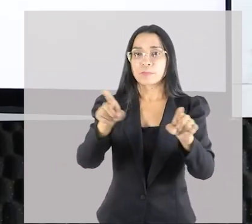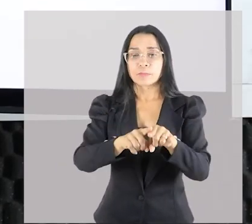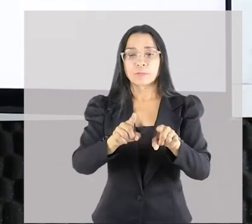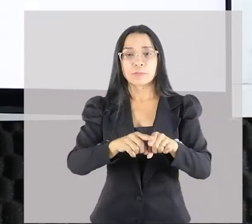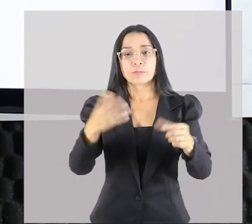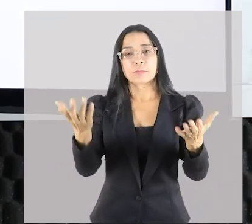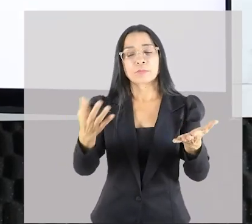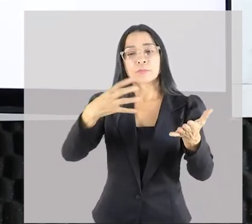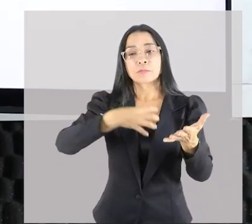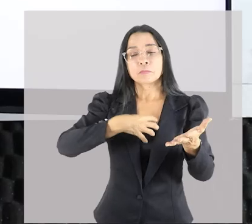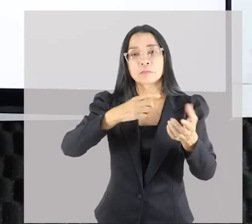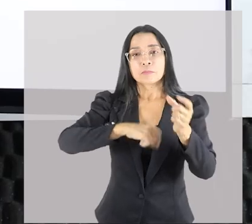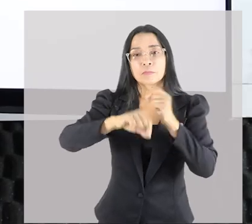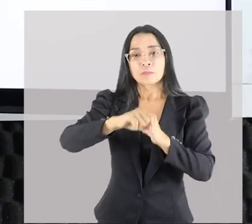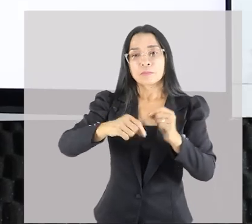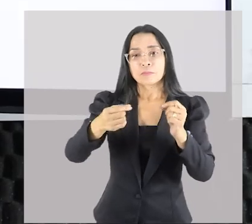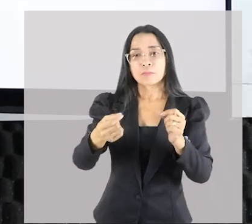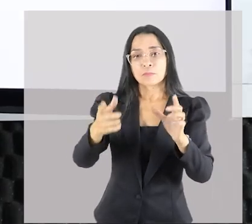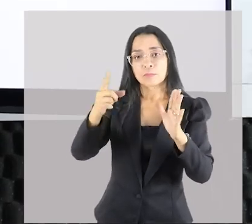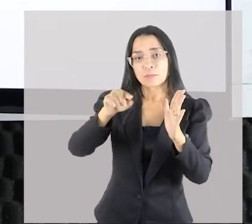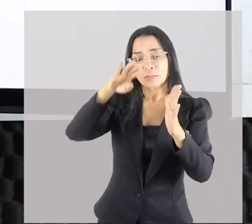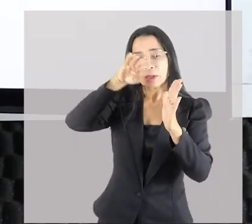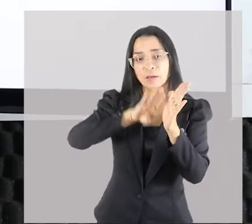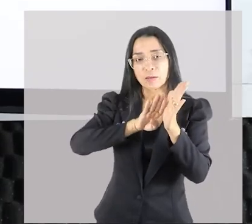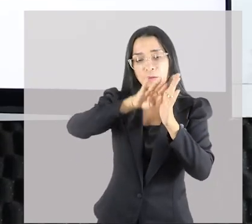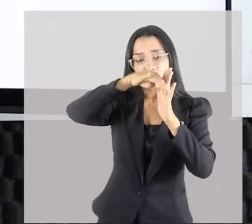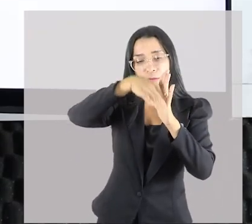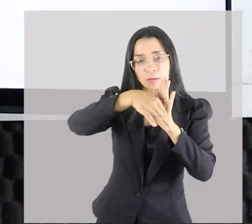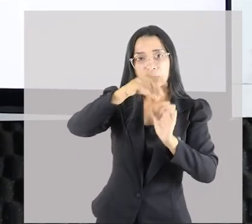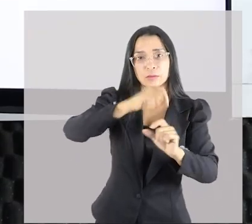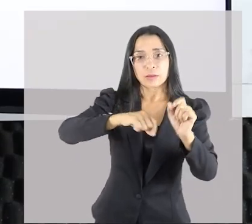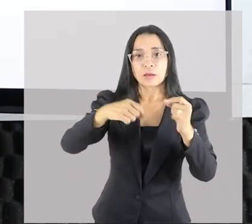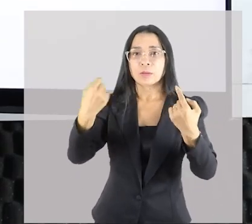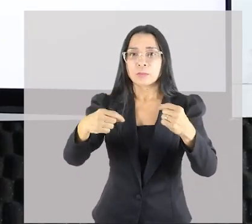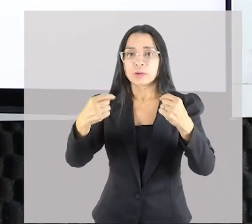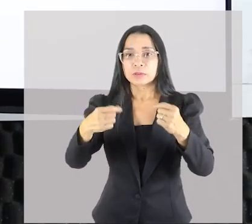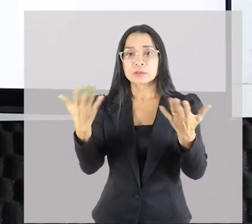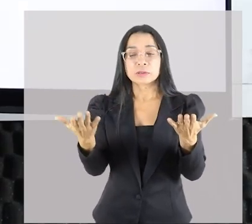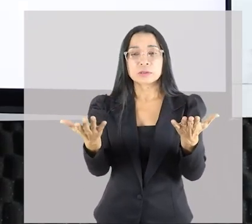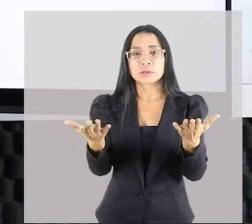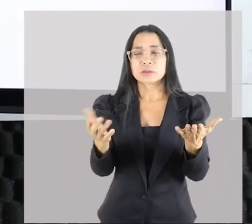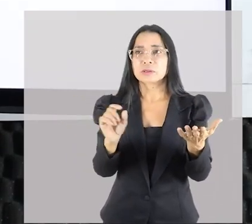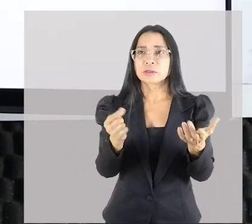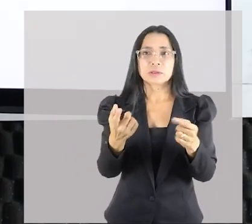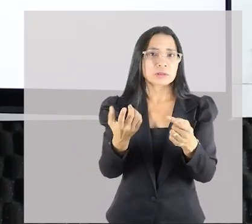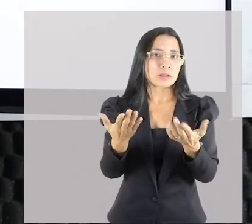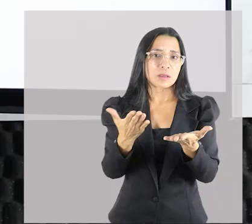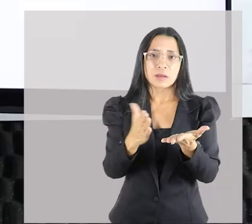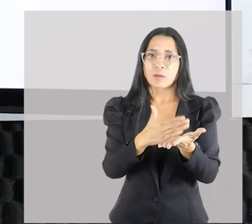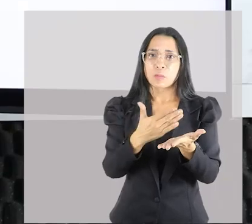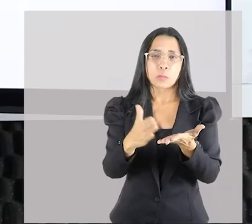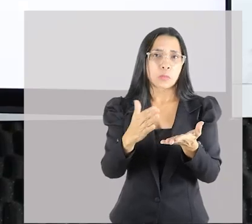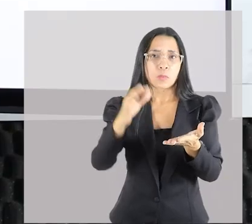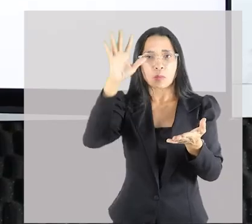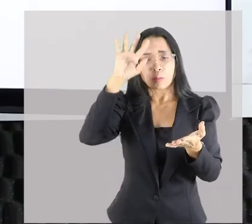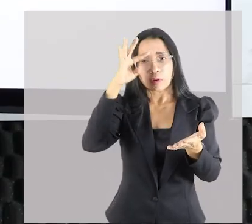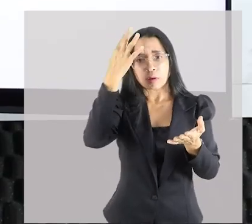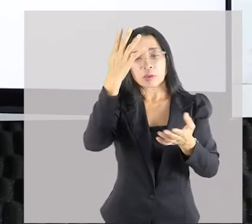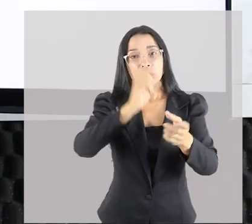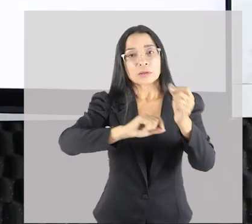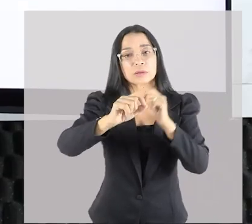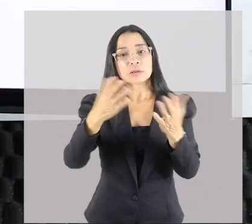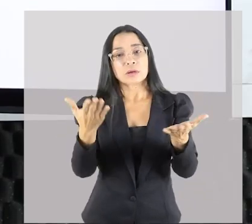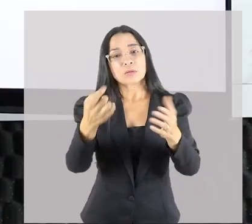nesse sentido, a declinar. É necessário que haja uma saída, é necessário que esse momento